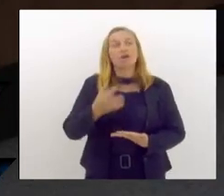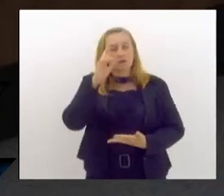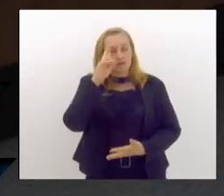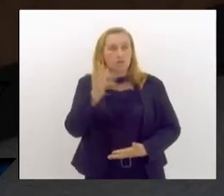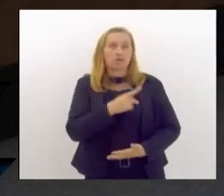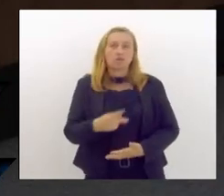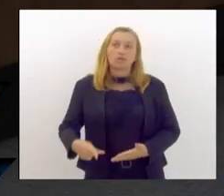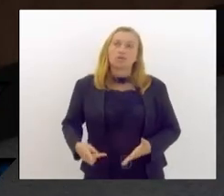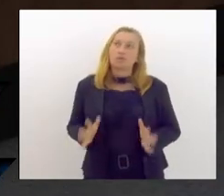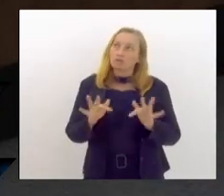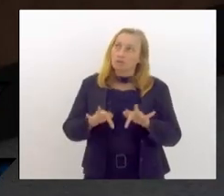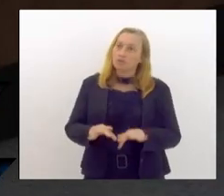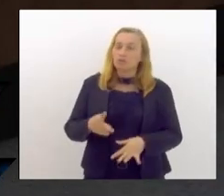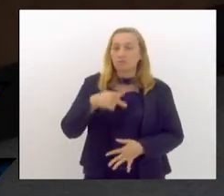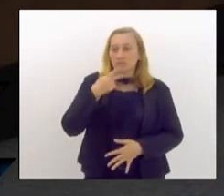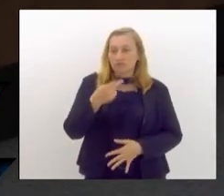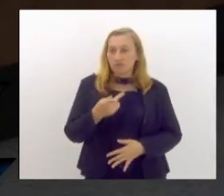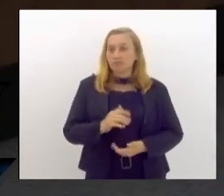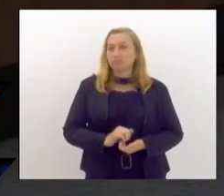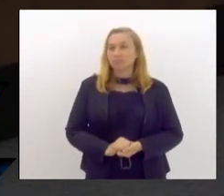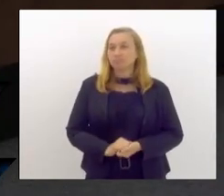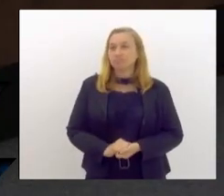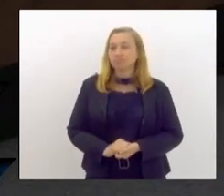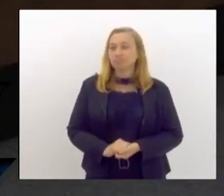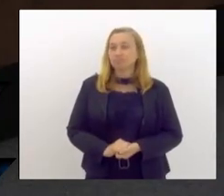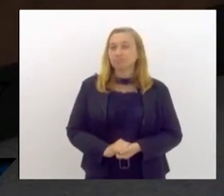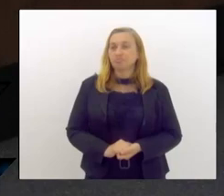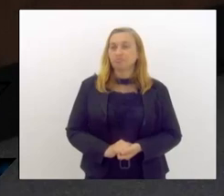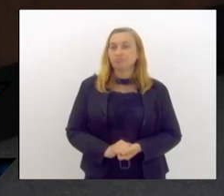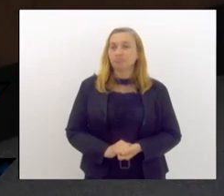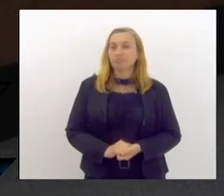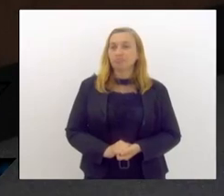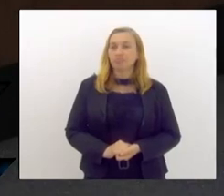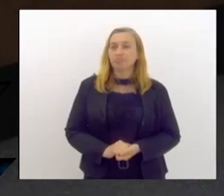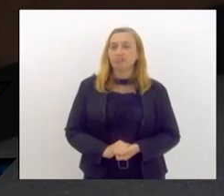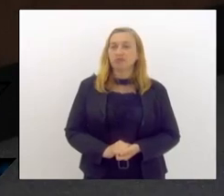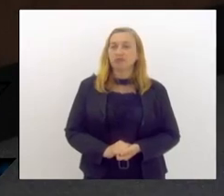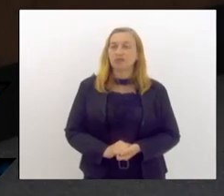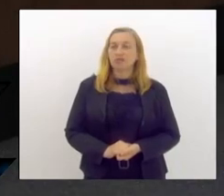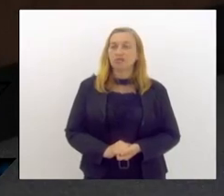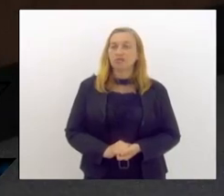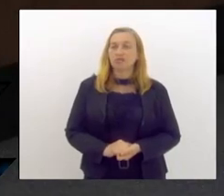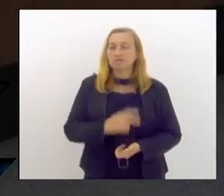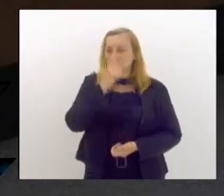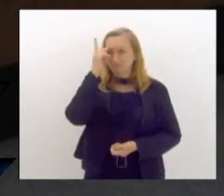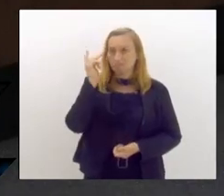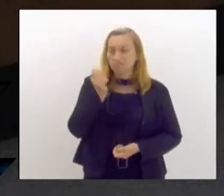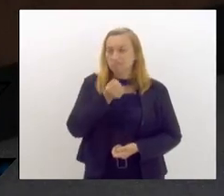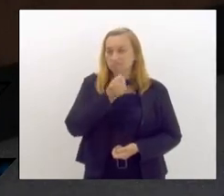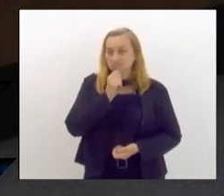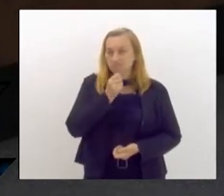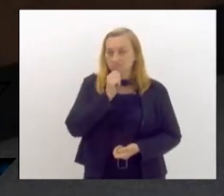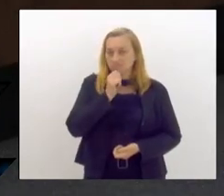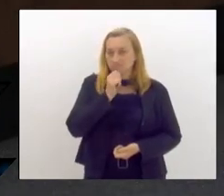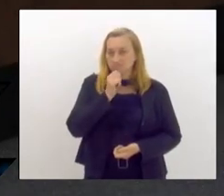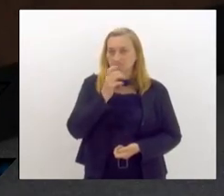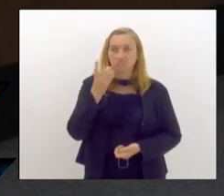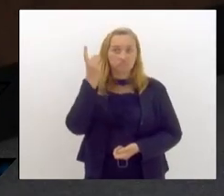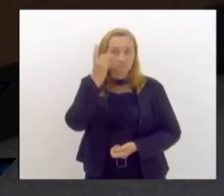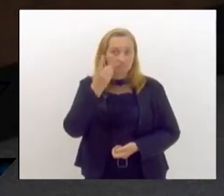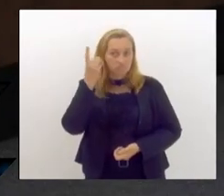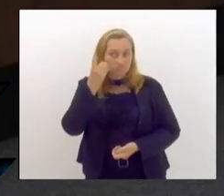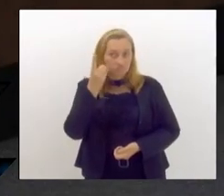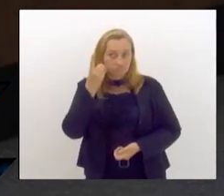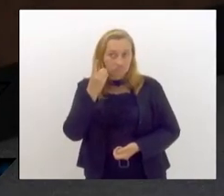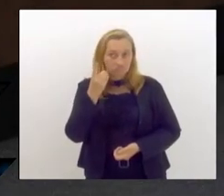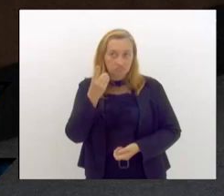presidente, termino a minha palavra fazendo aqui menção, já que ninguém, mesmo os deputados da